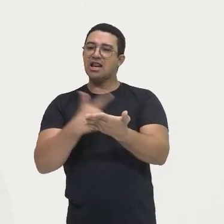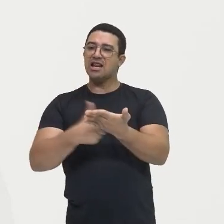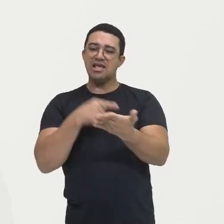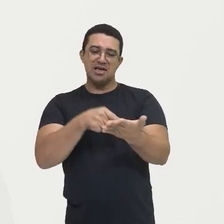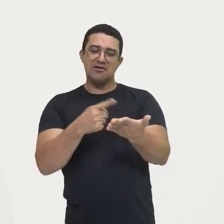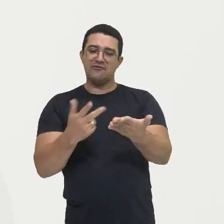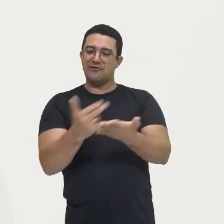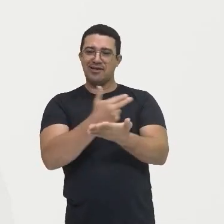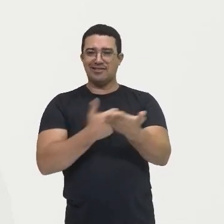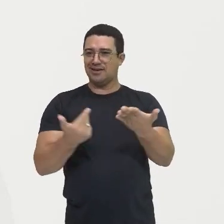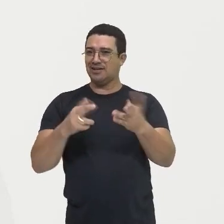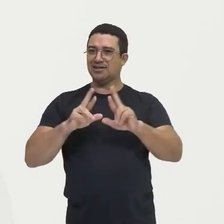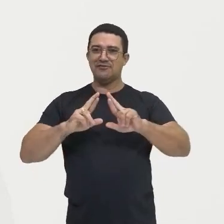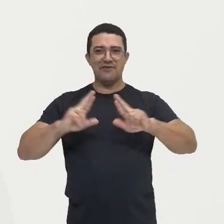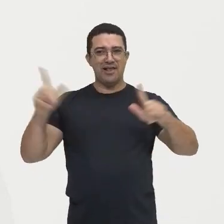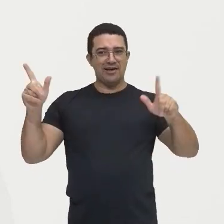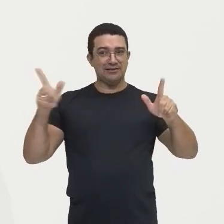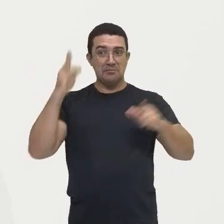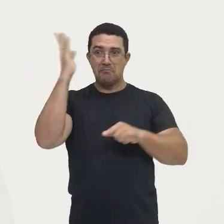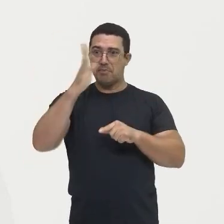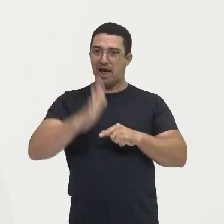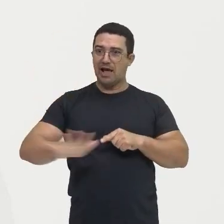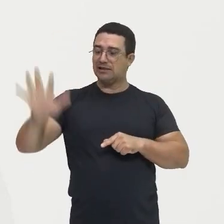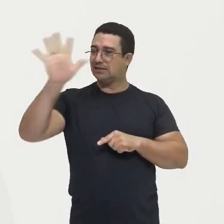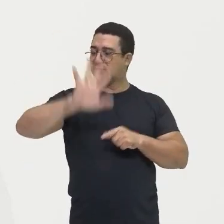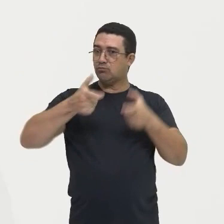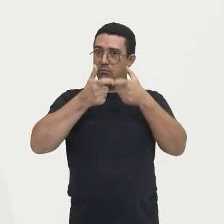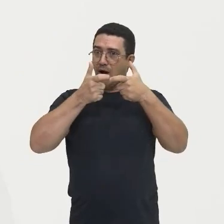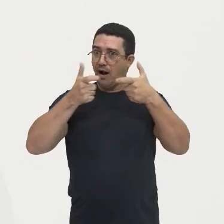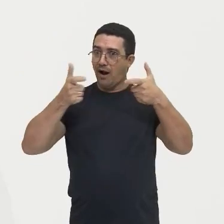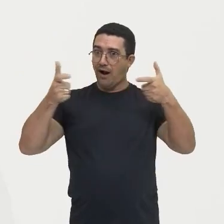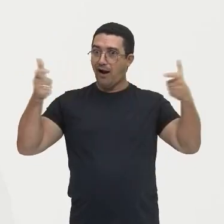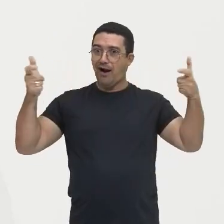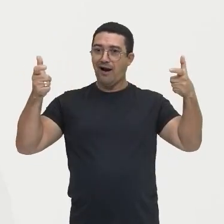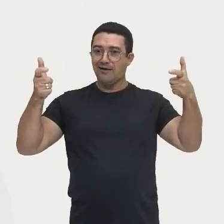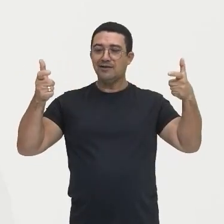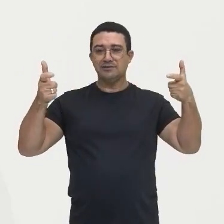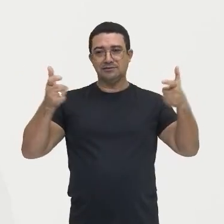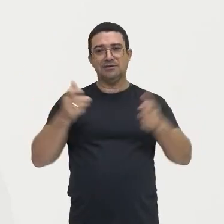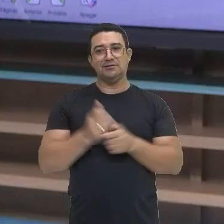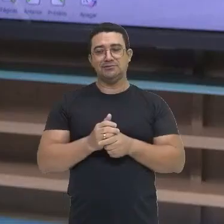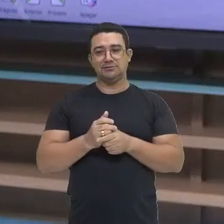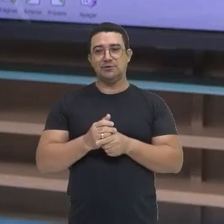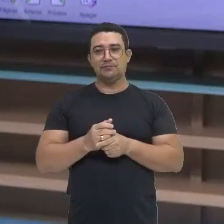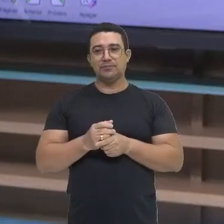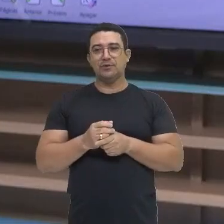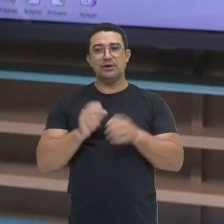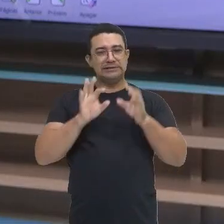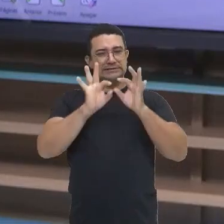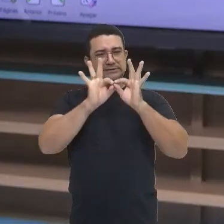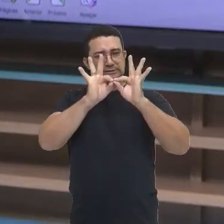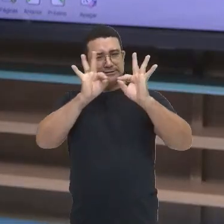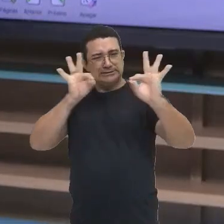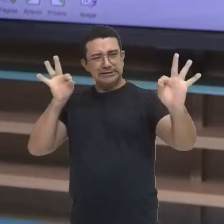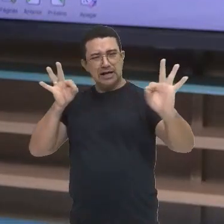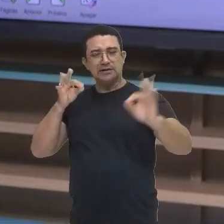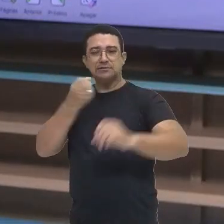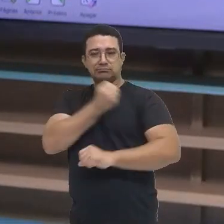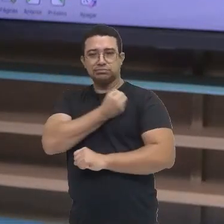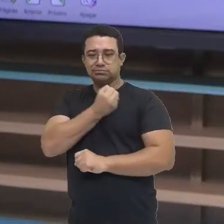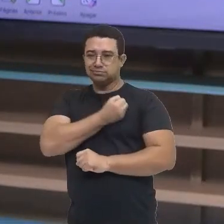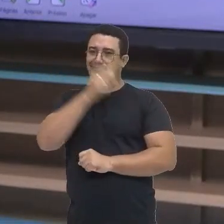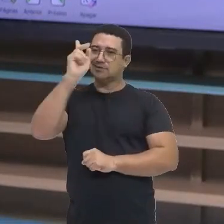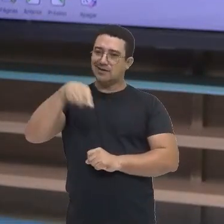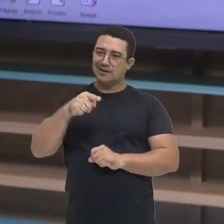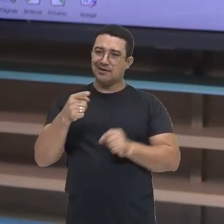graças à escala, que reduziu a área que eu estou representando, tá certo? A